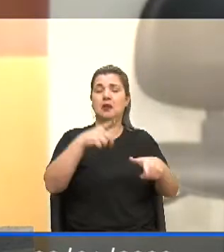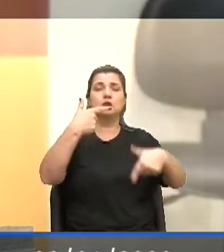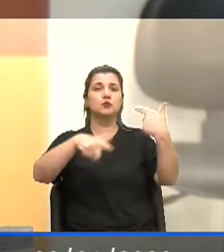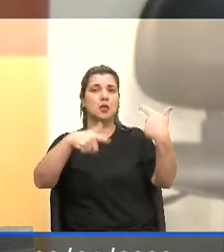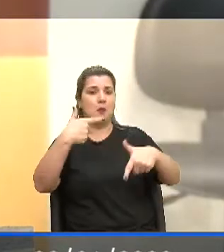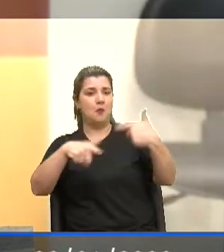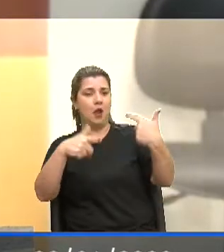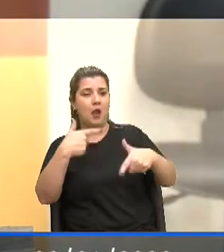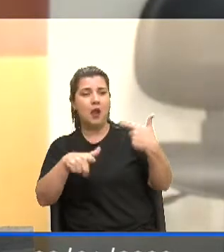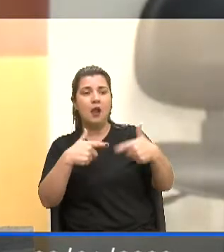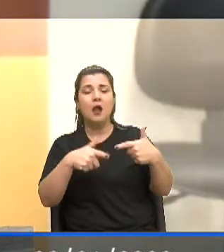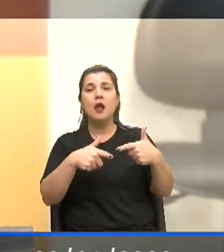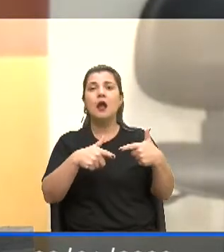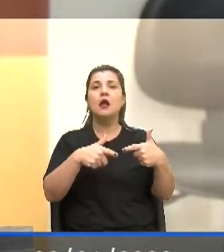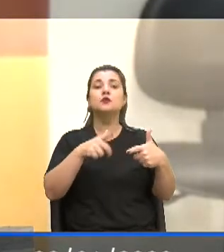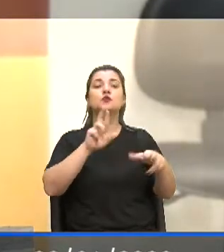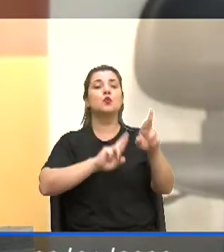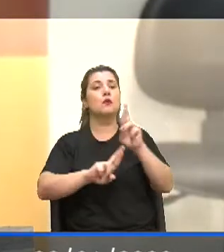relação